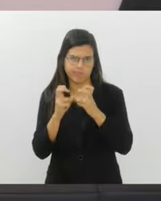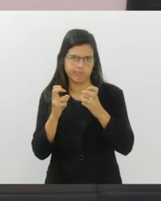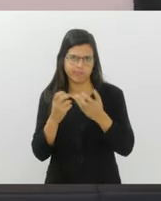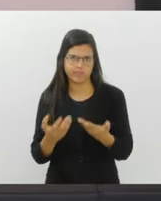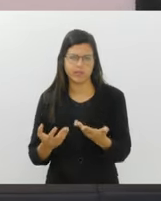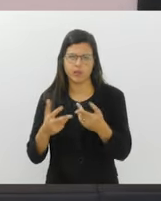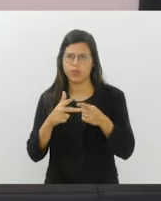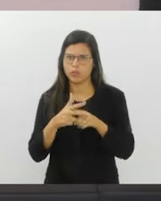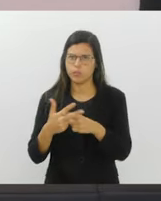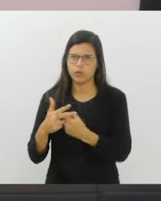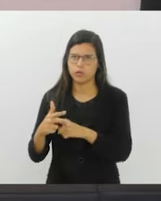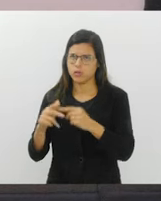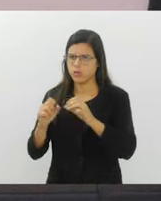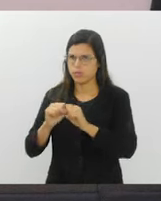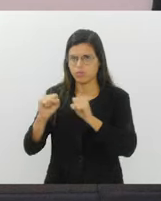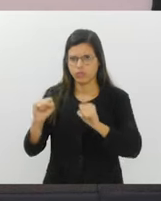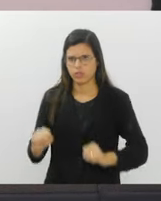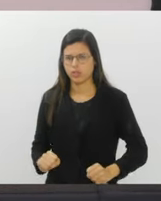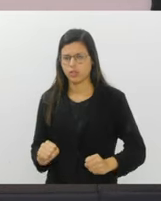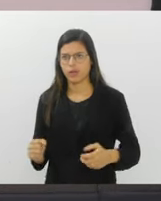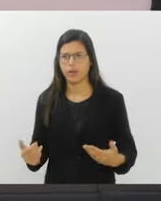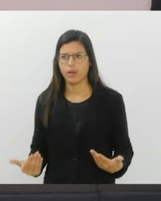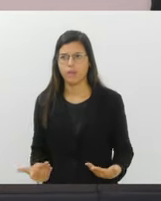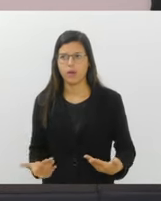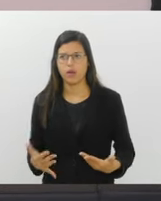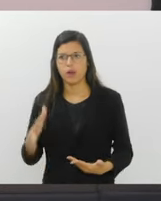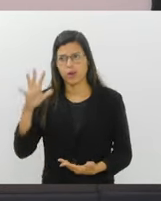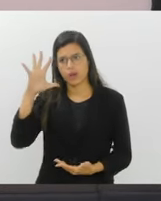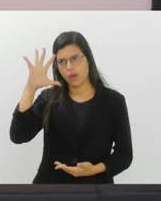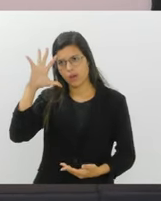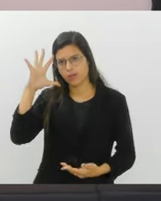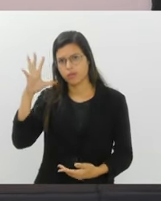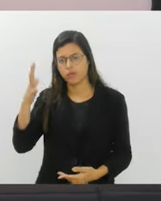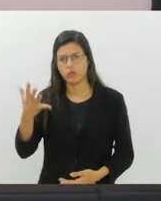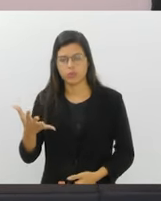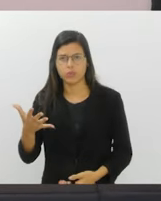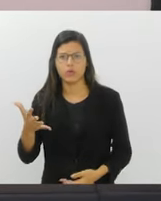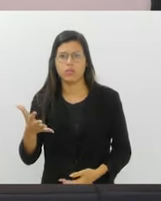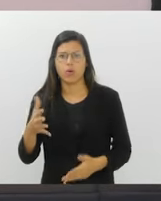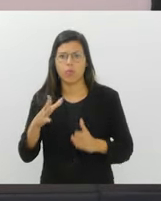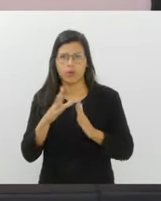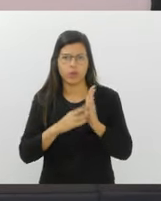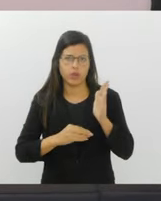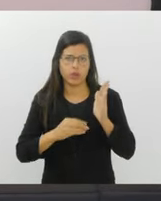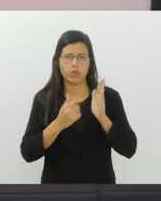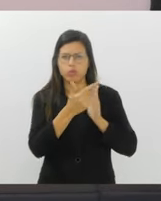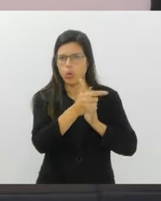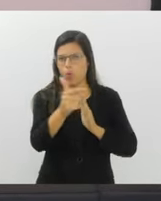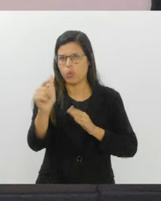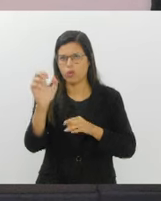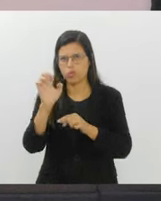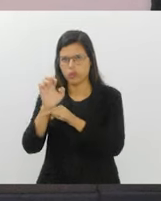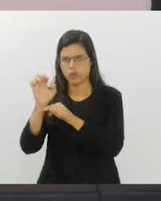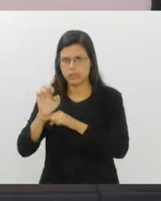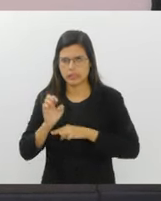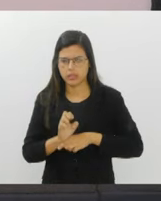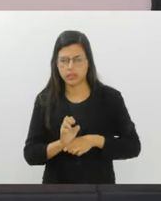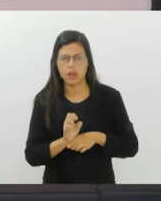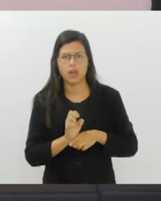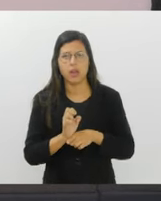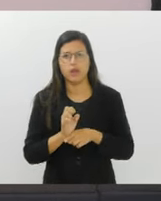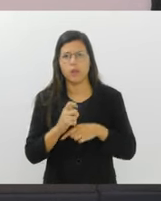de manutenção do sistema. Que a solução, nas modelagens que o senhor já viu de outros estados, teria que